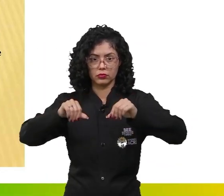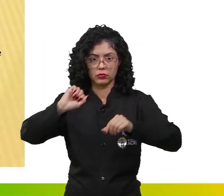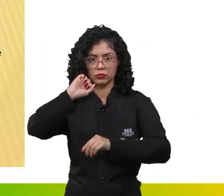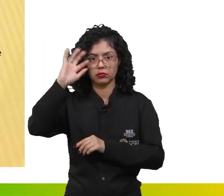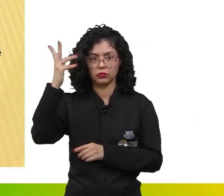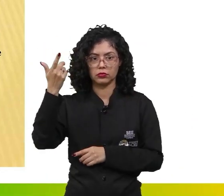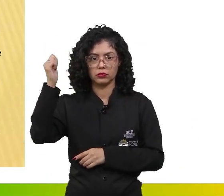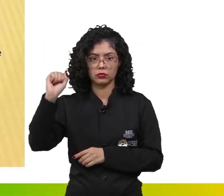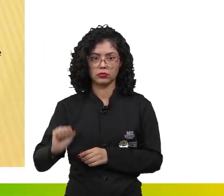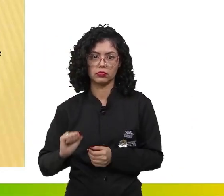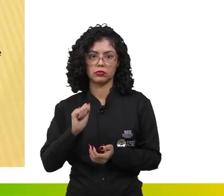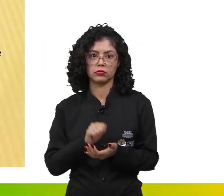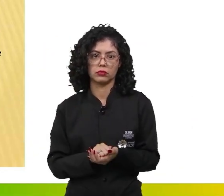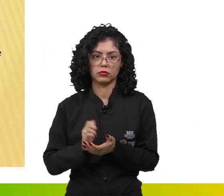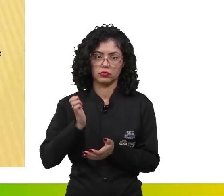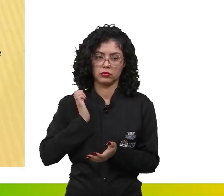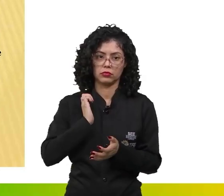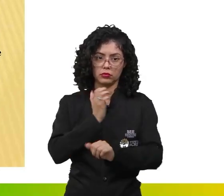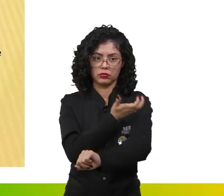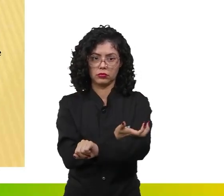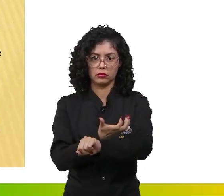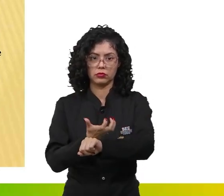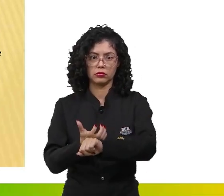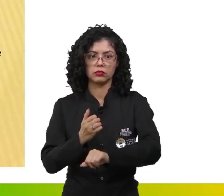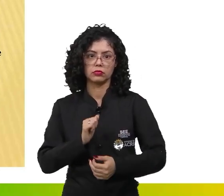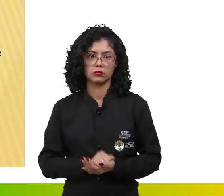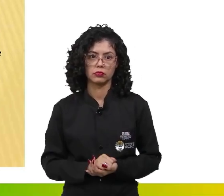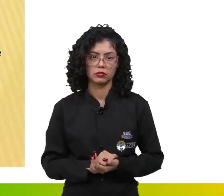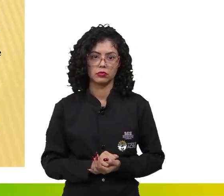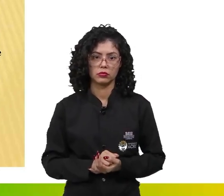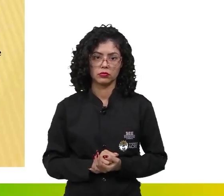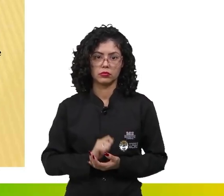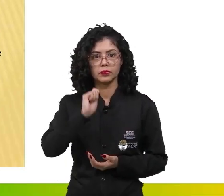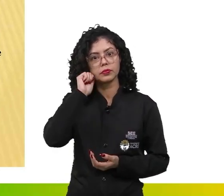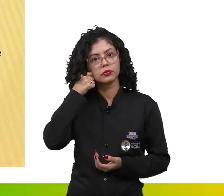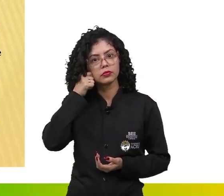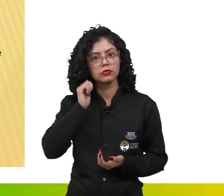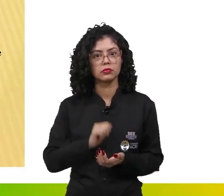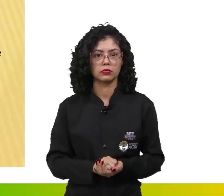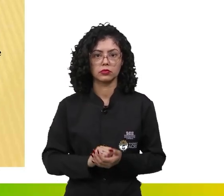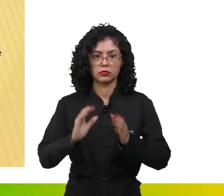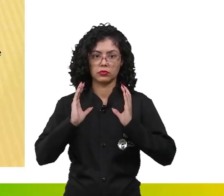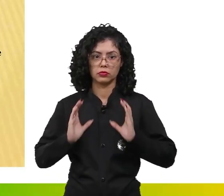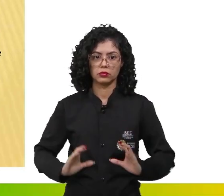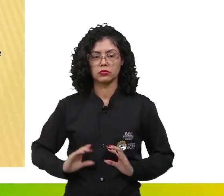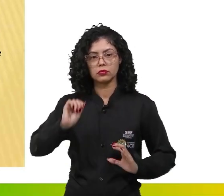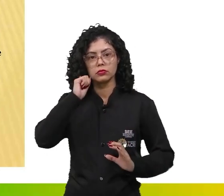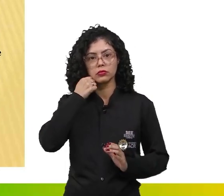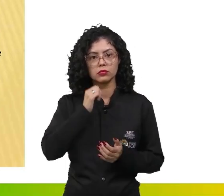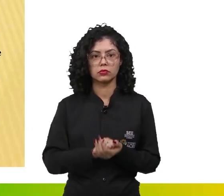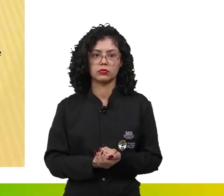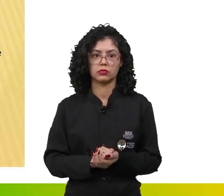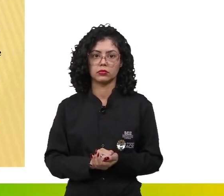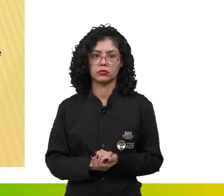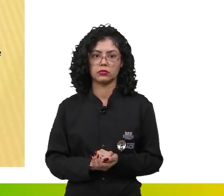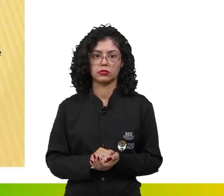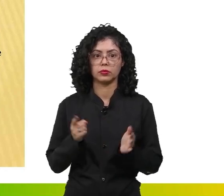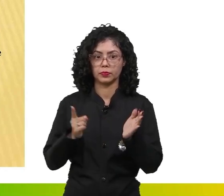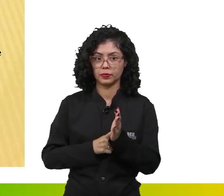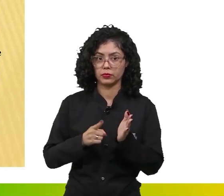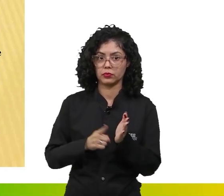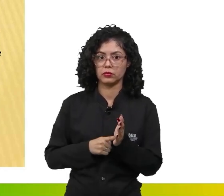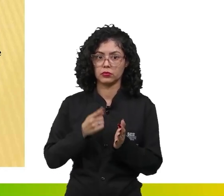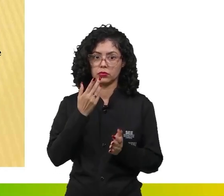do Sul, coberta por uma rica vegetação, a cor preta representa os cidadãos negros e